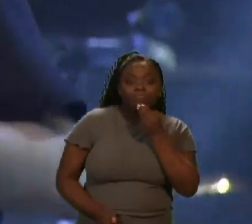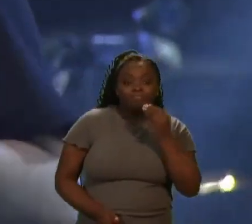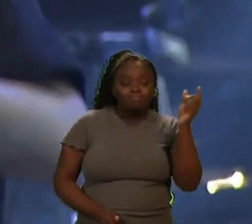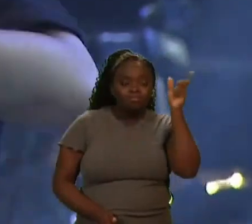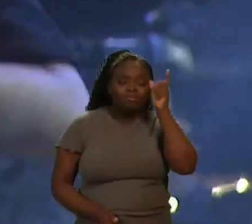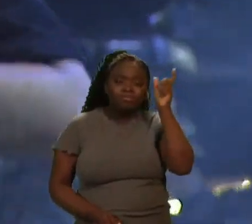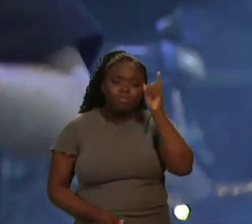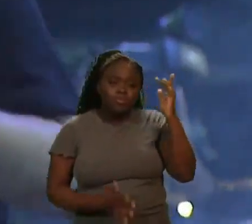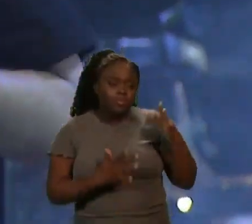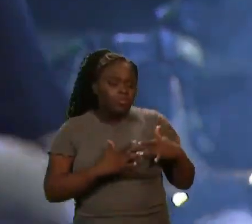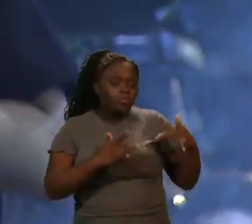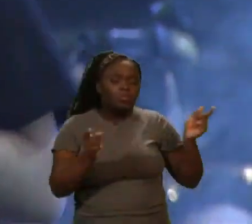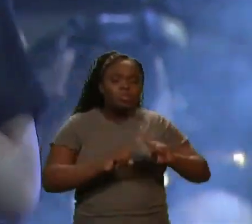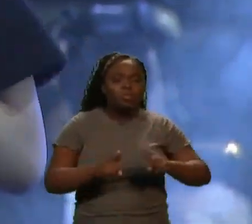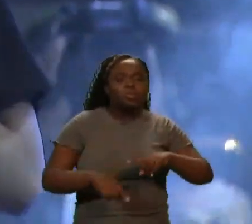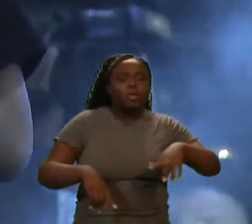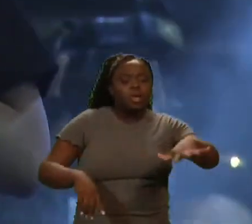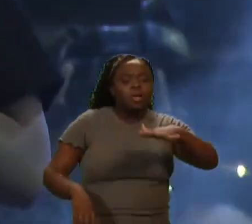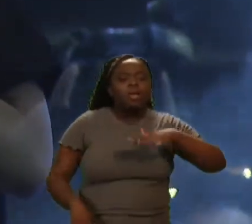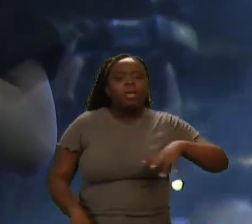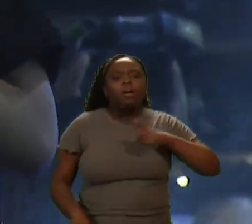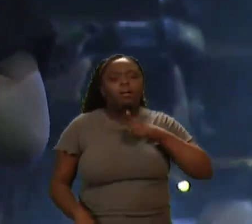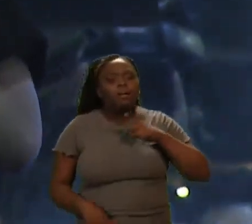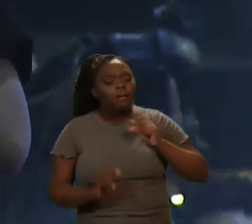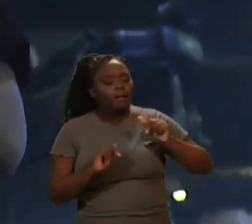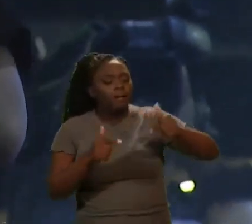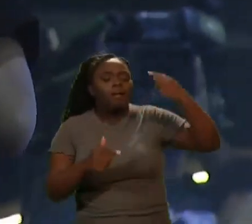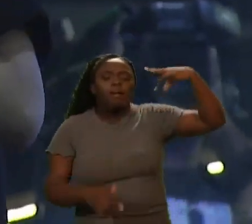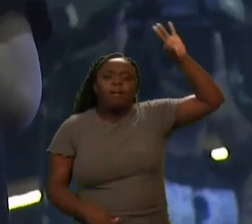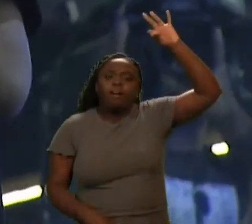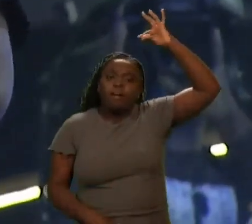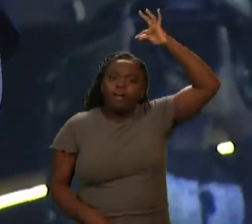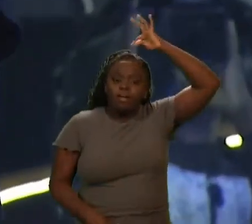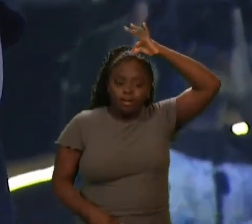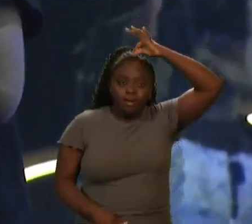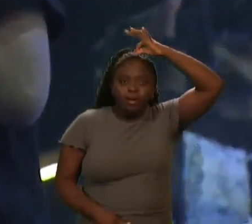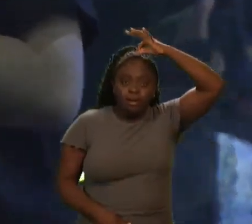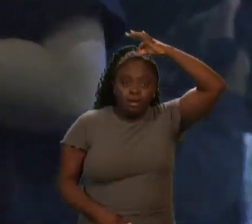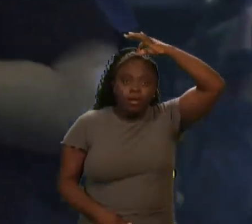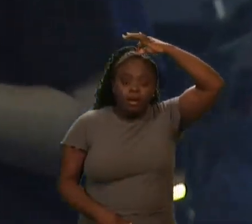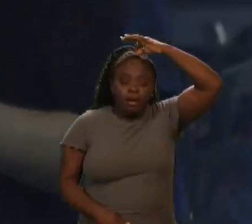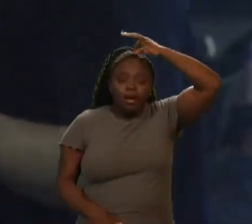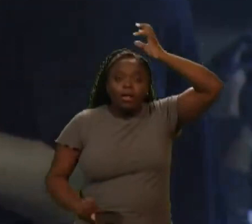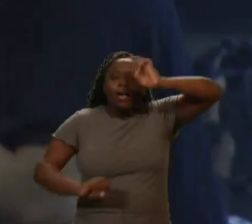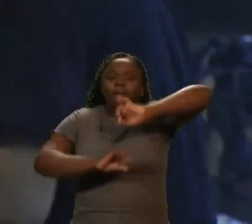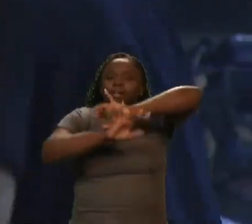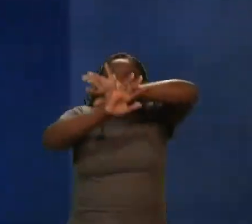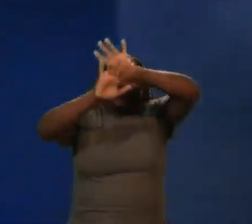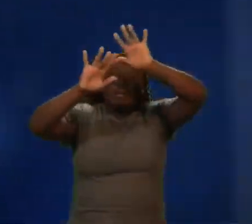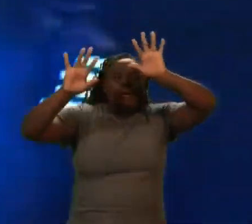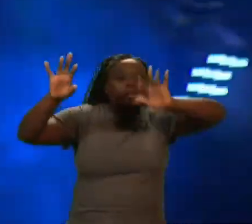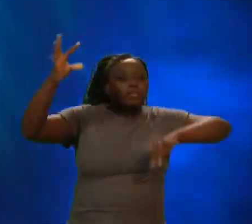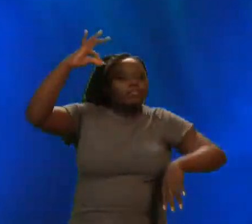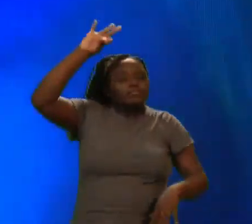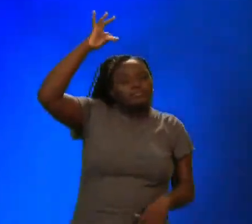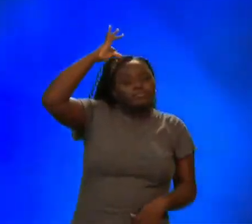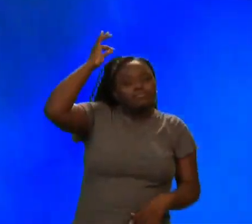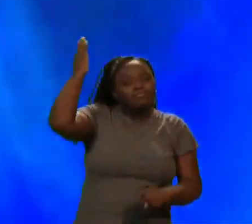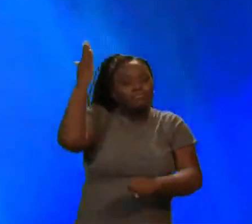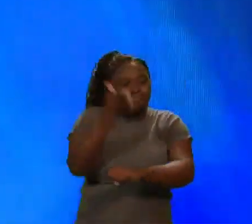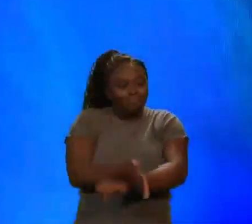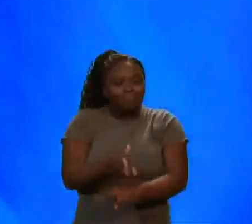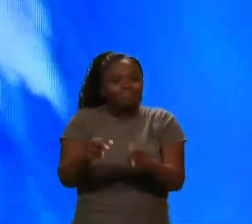Aonde tem mover do Espírito Santo. Porque como não será de maior glória o ministério do Espírito? Então